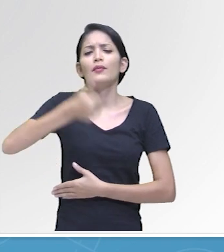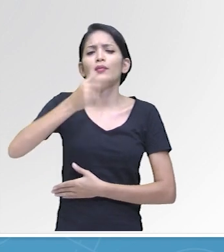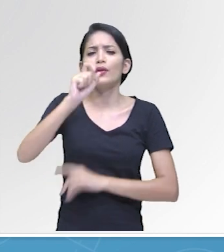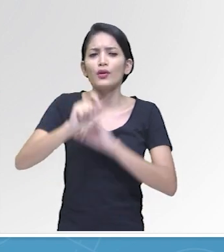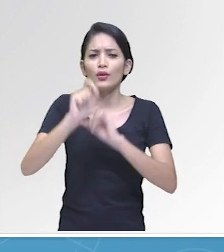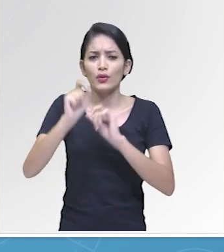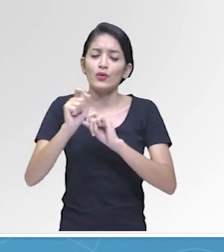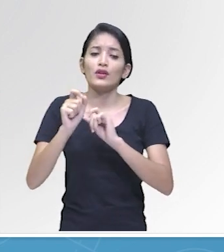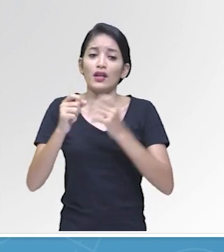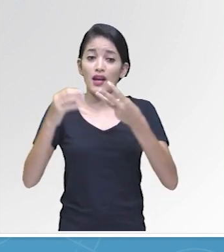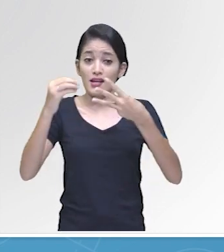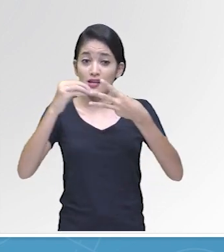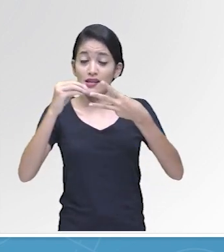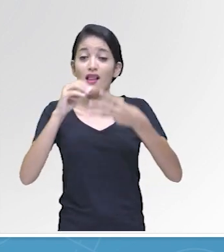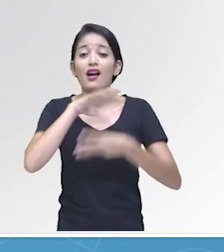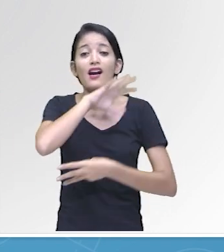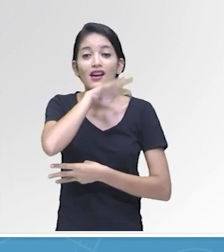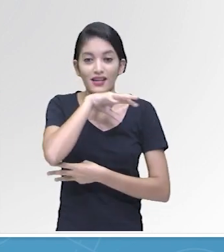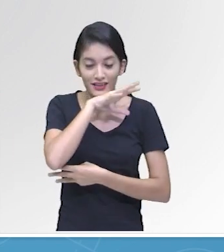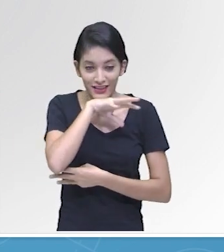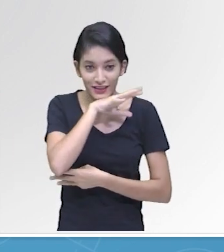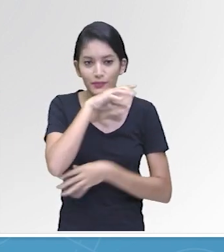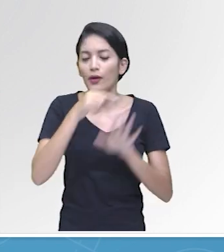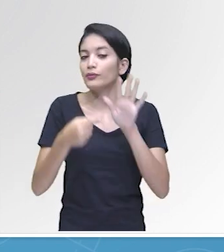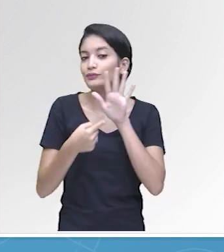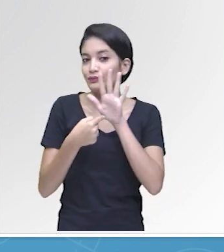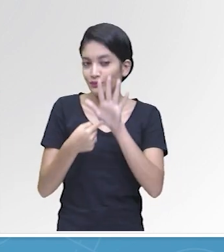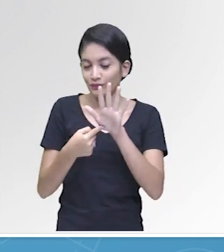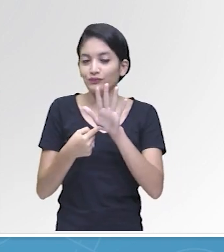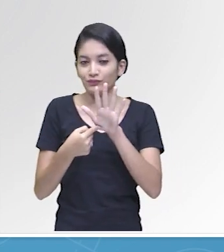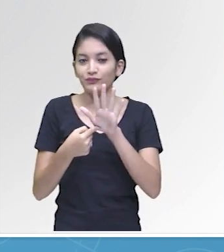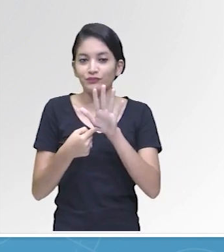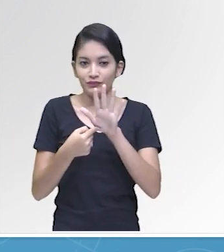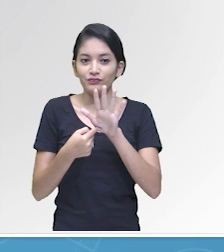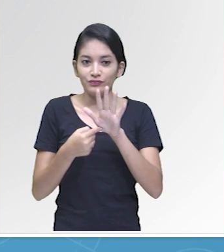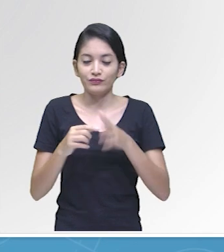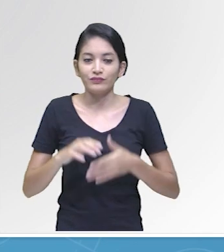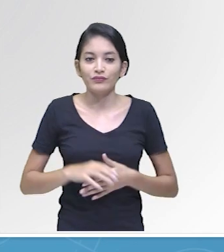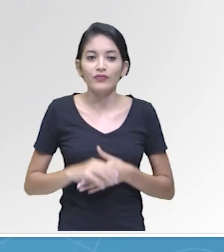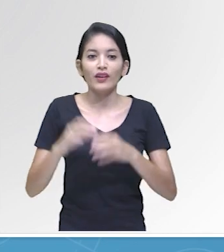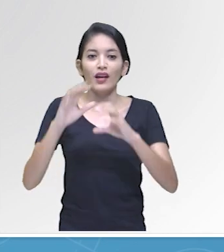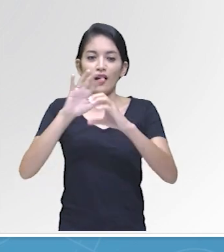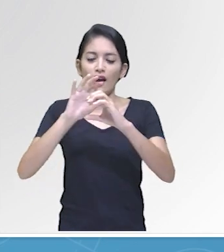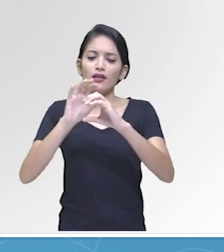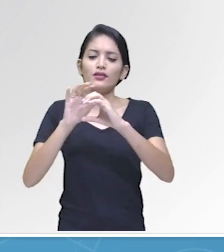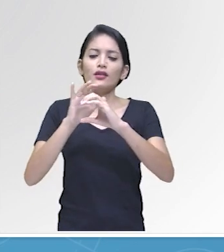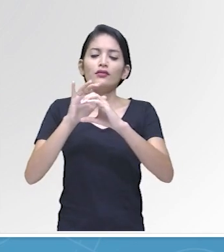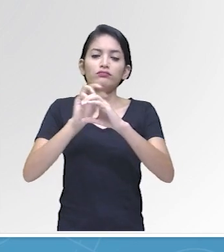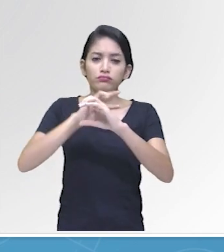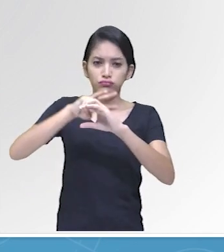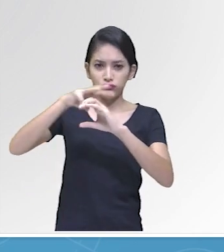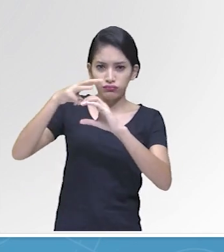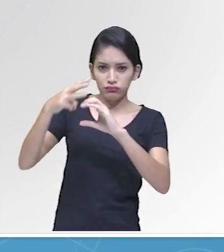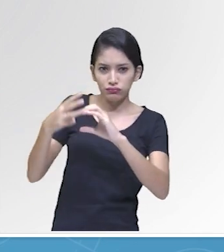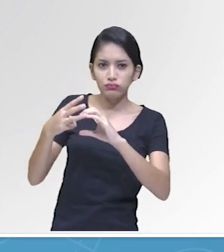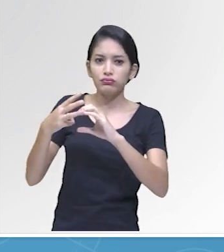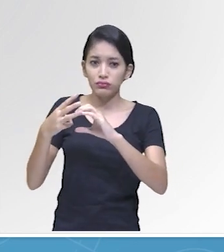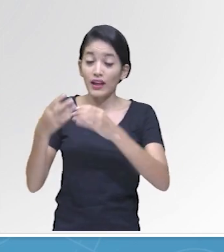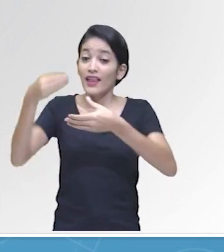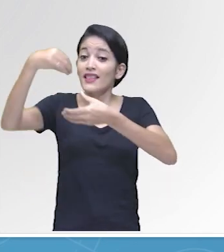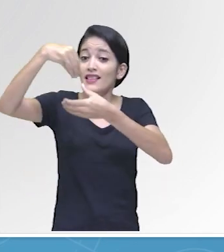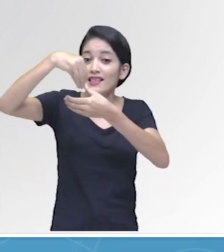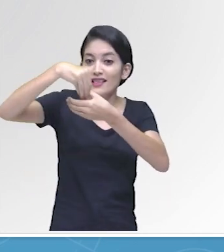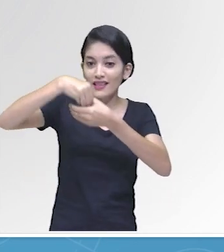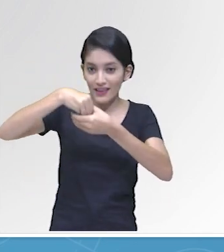temos uma célula animal, mostrando aí para vocês a membrana plasmática. E aí você, dentro da célula,